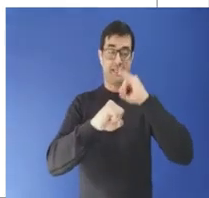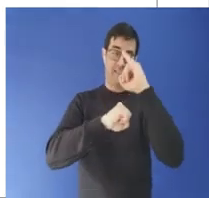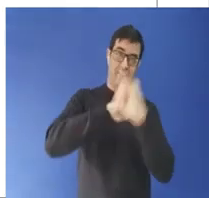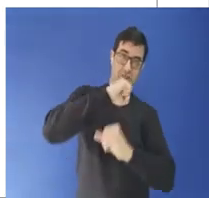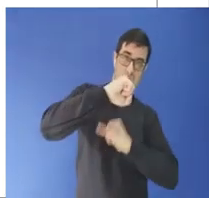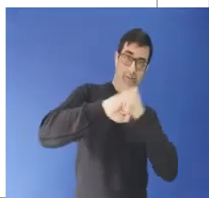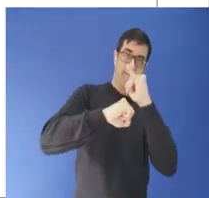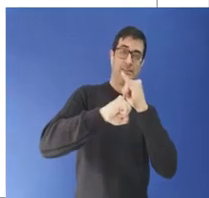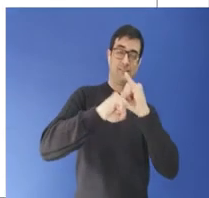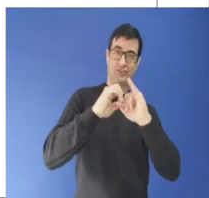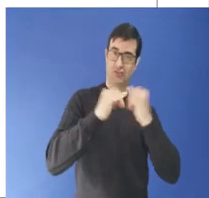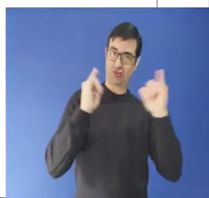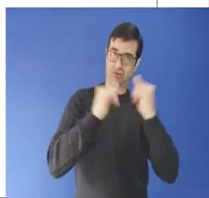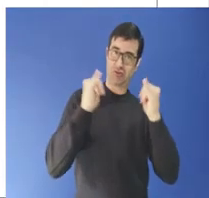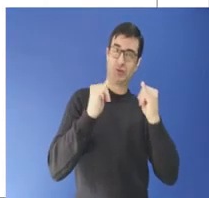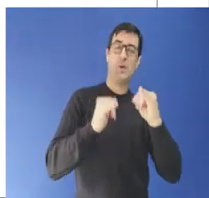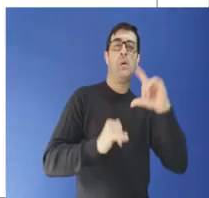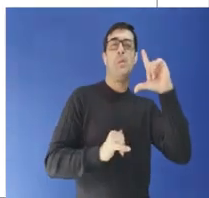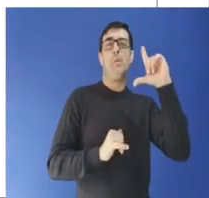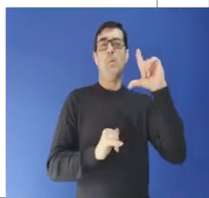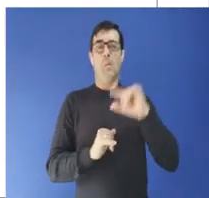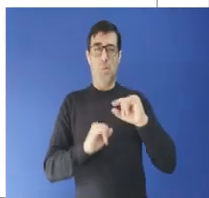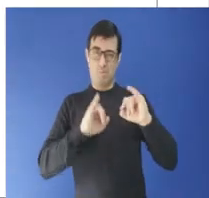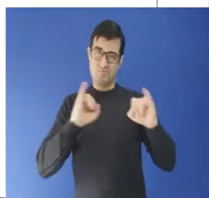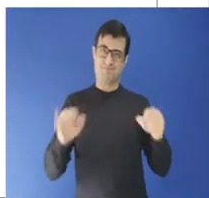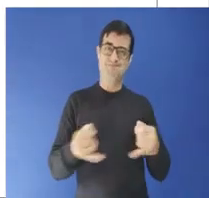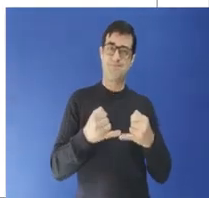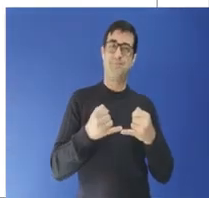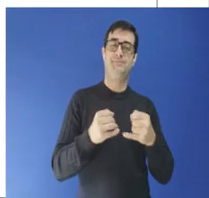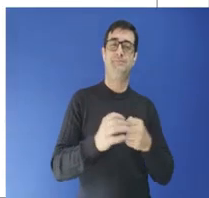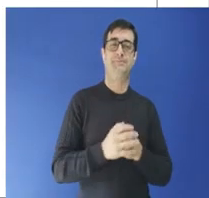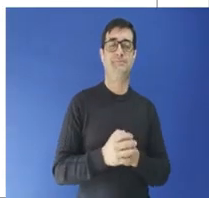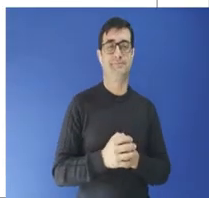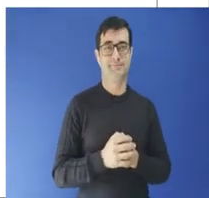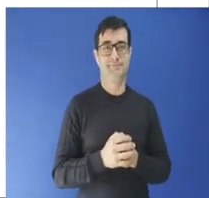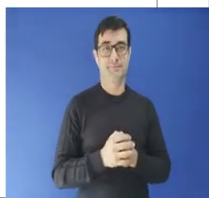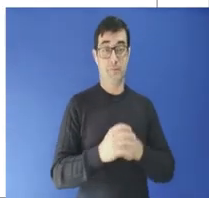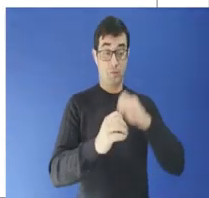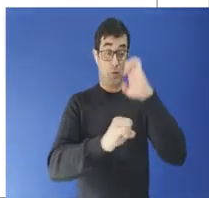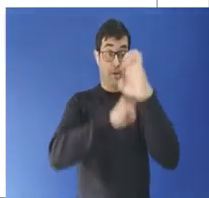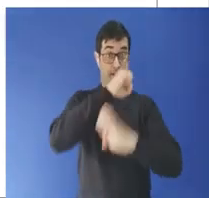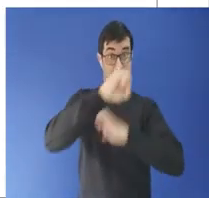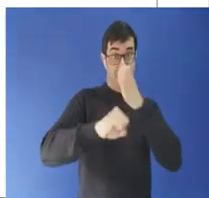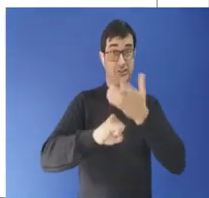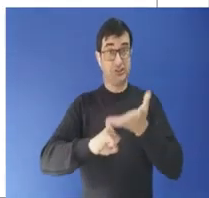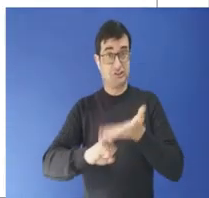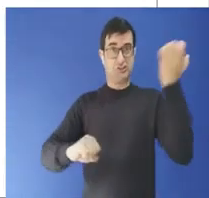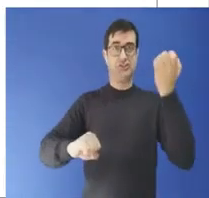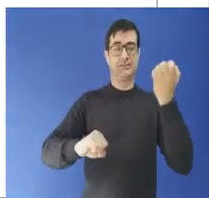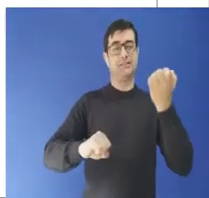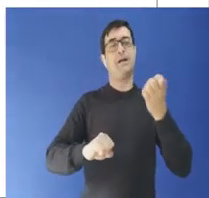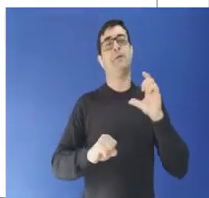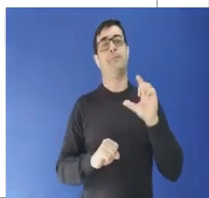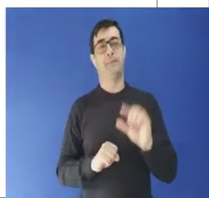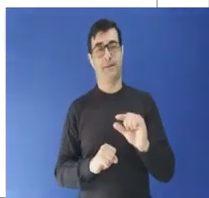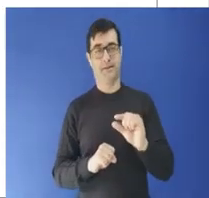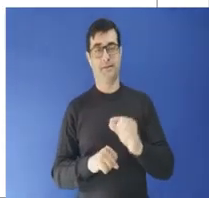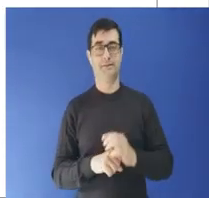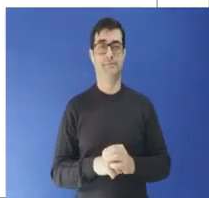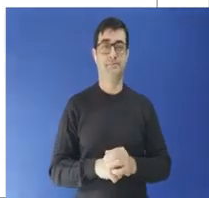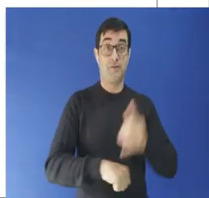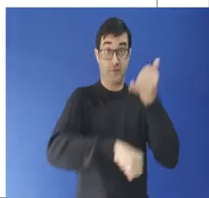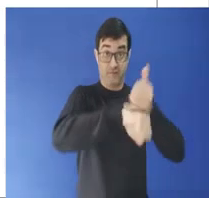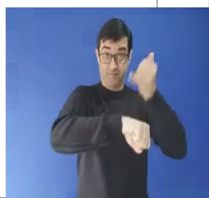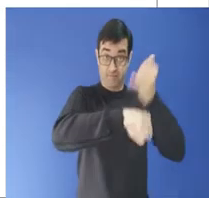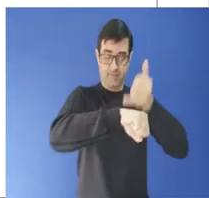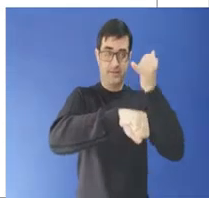Que a energia necessária para tirar um elétron deles é pequena. Então, olhem só. Os metais, eles tendem a